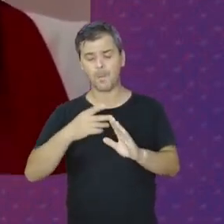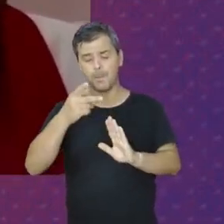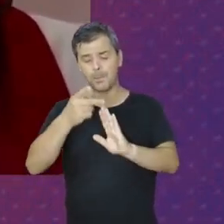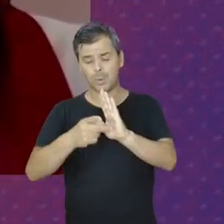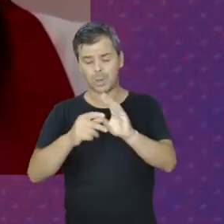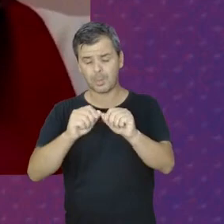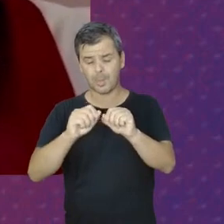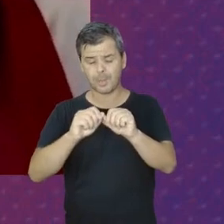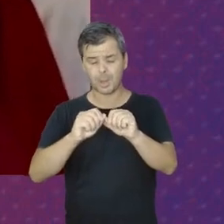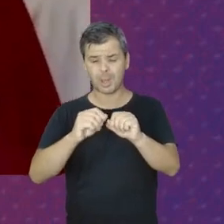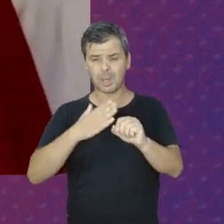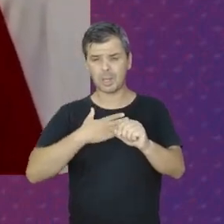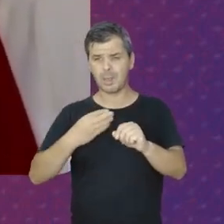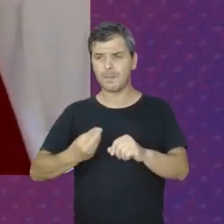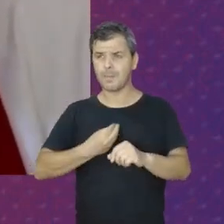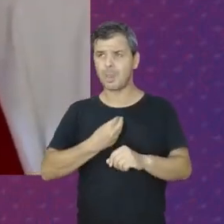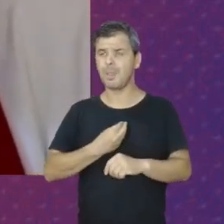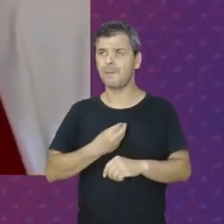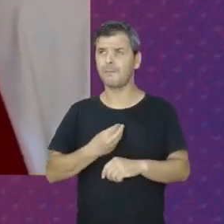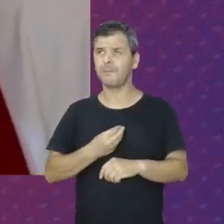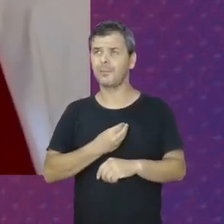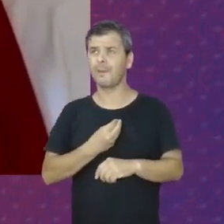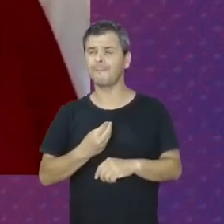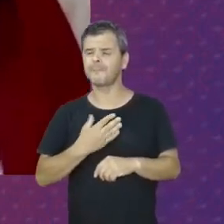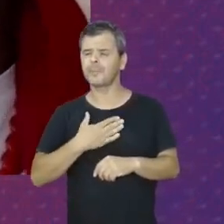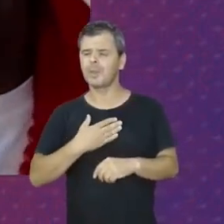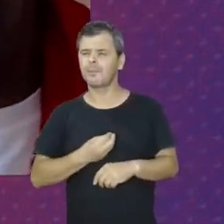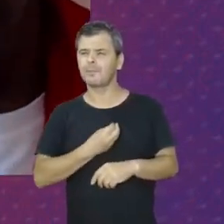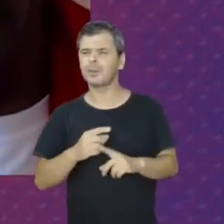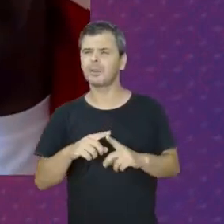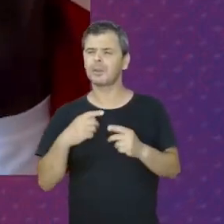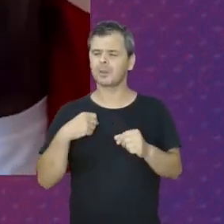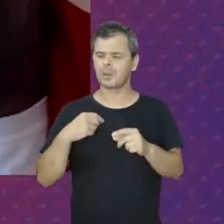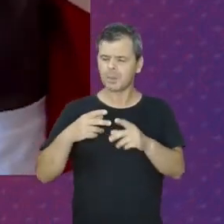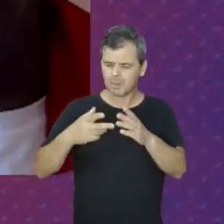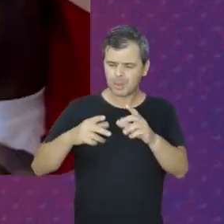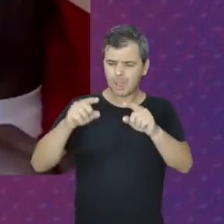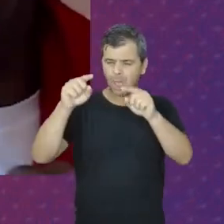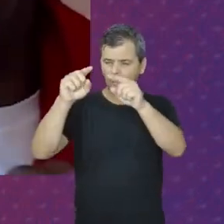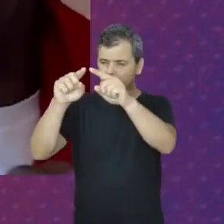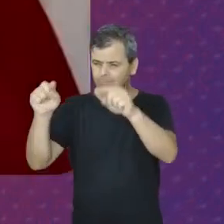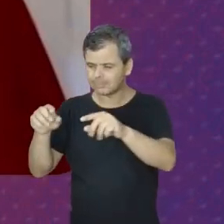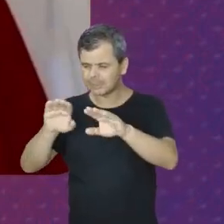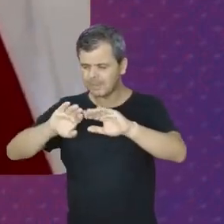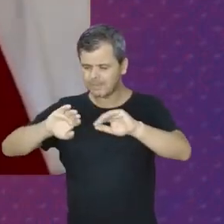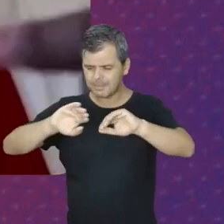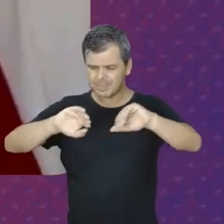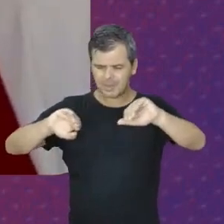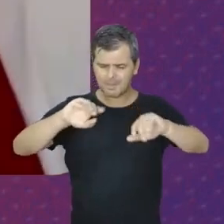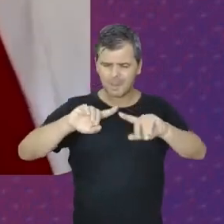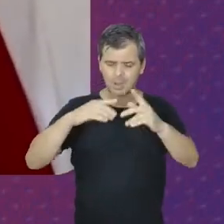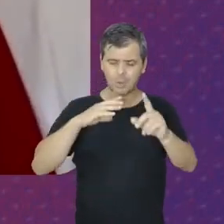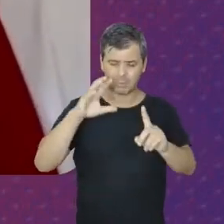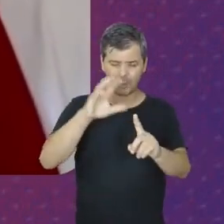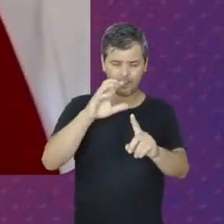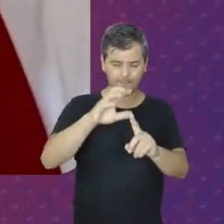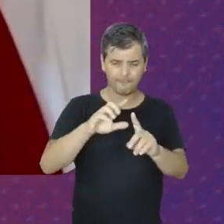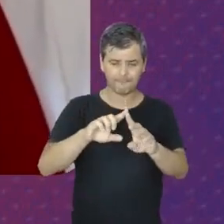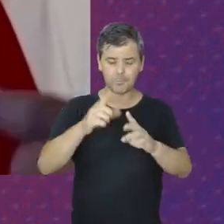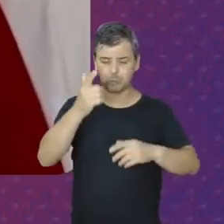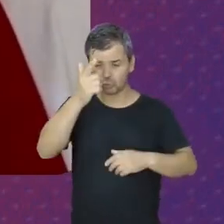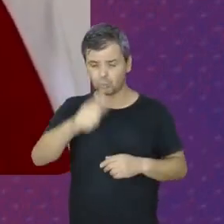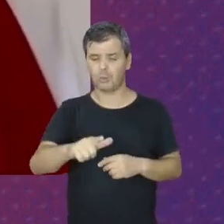Vida precisa ter esse recorte racial. Tendo esse recorte racial, ele consegue atingir, mais uma